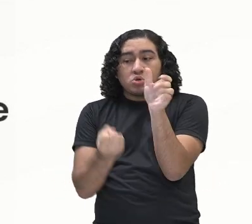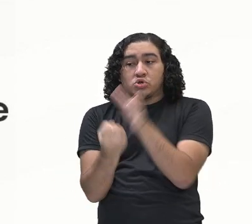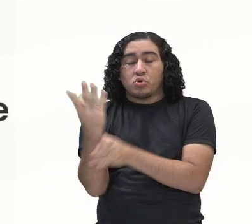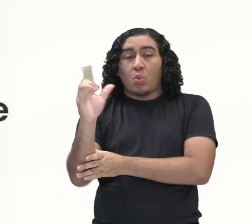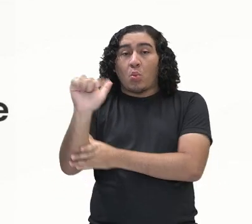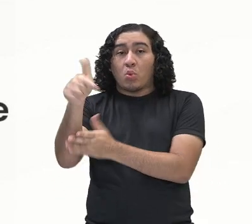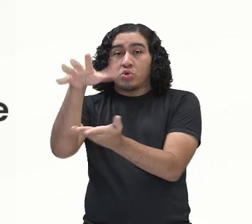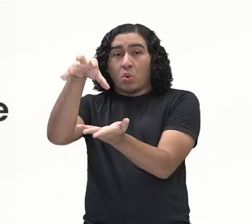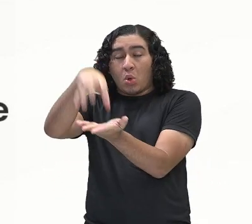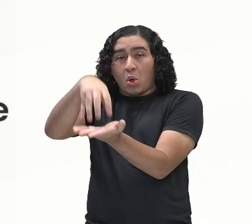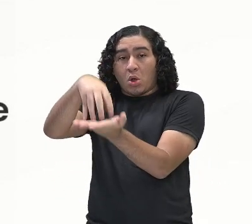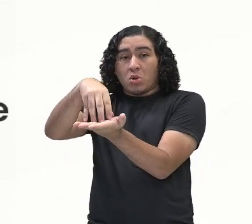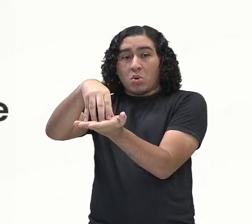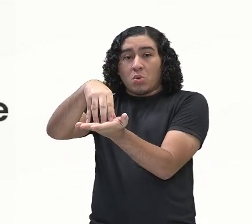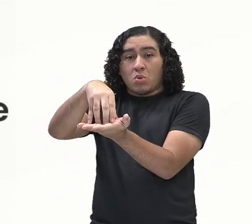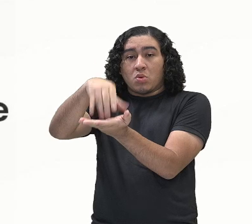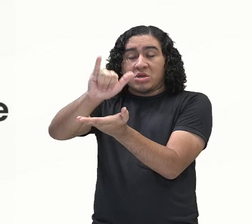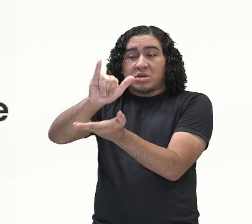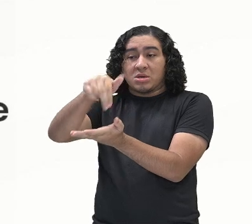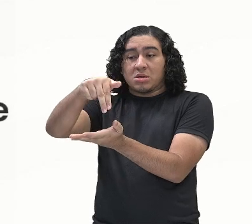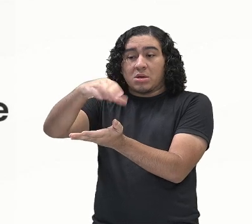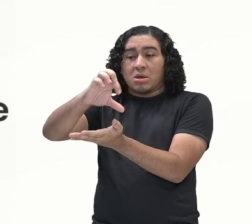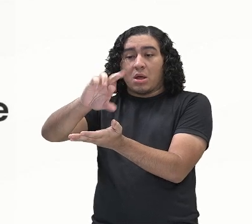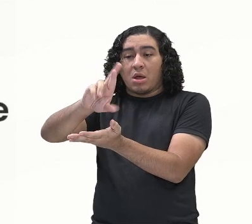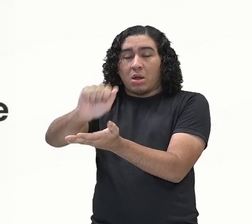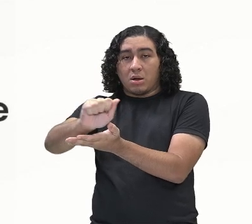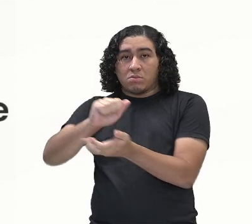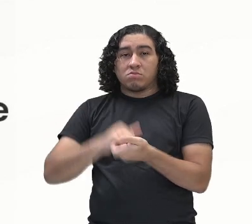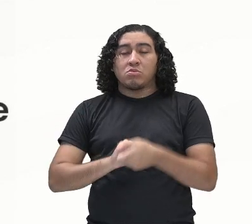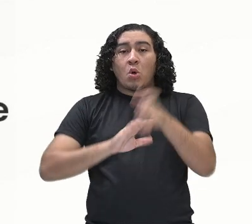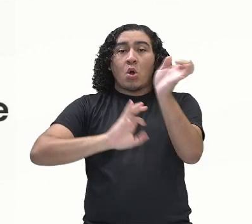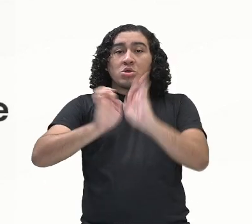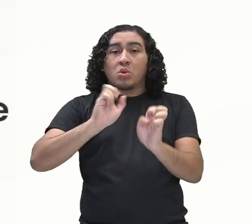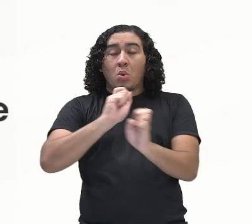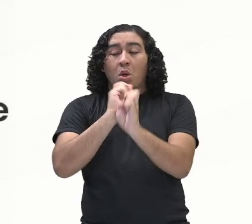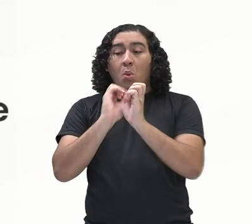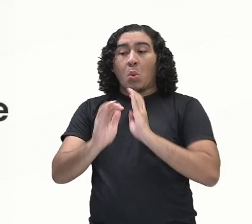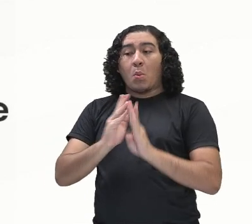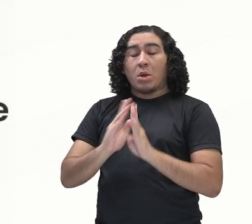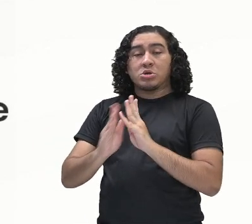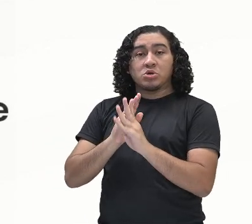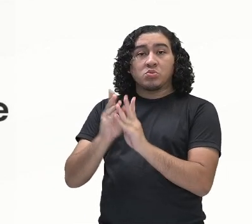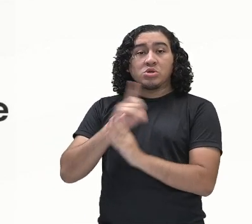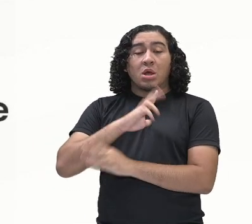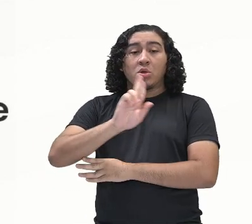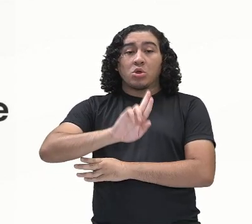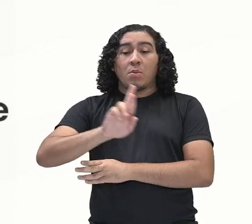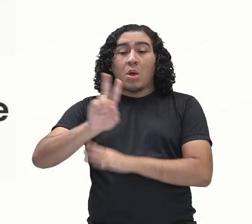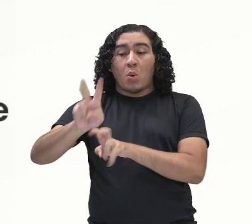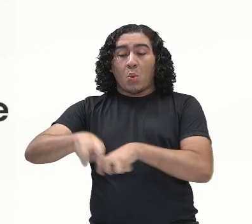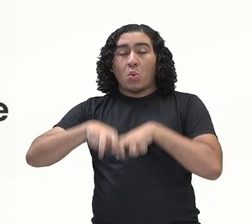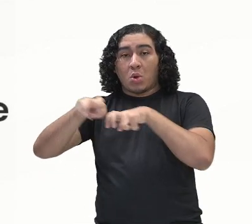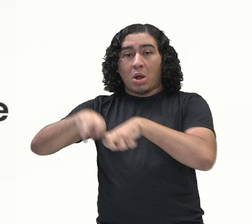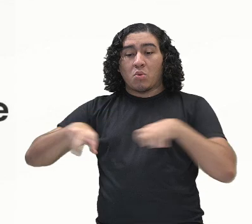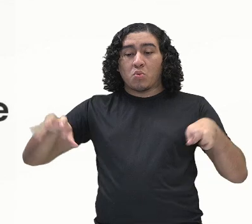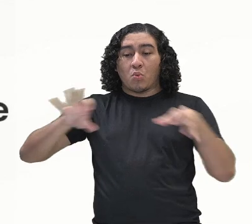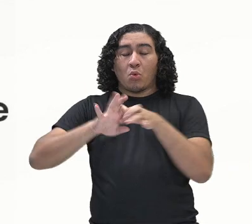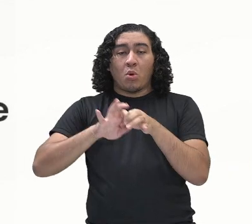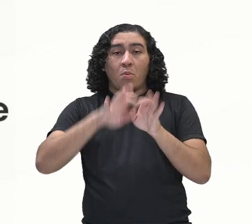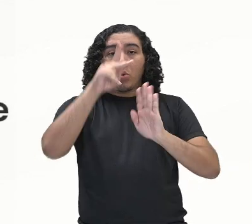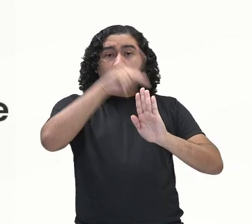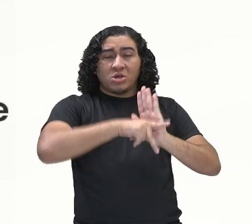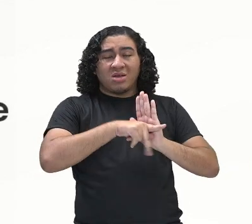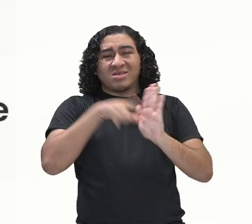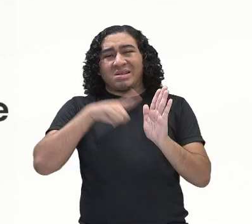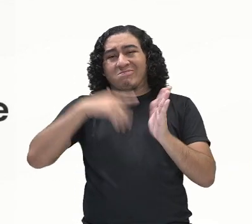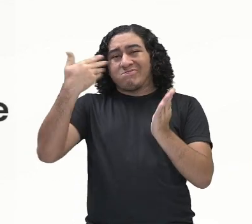órgão, né, do INCRA, ele planejou o urbanismo, que a gente chama de urbanismo rural, né, mas o projeto ele acabou